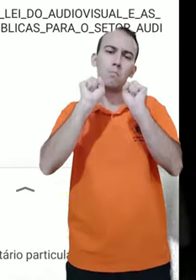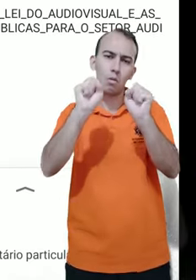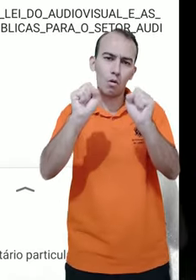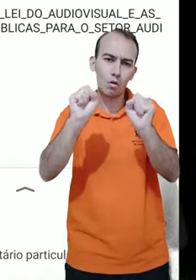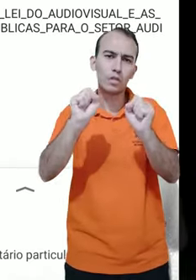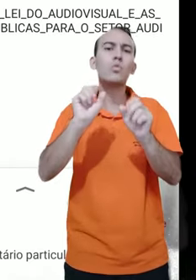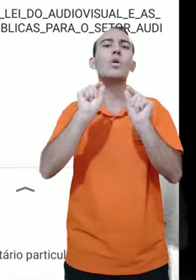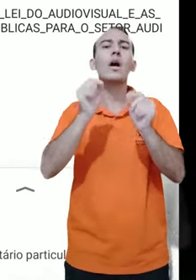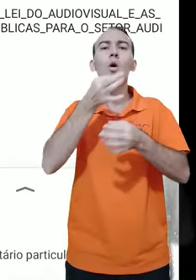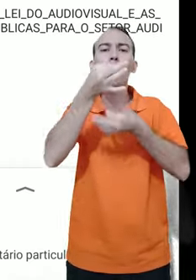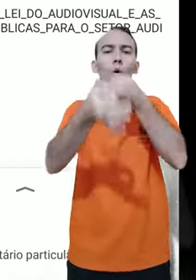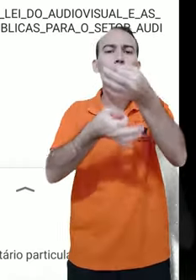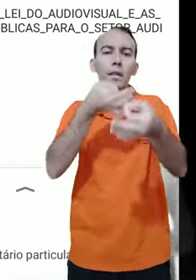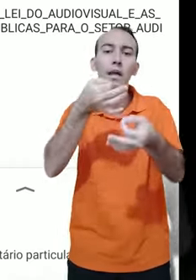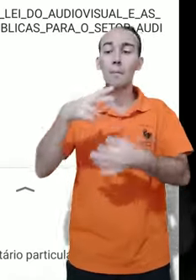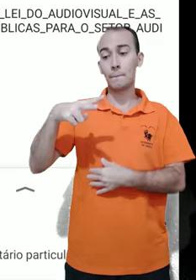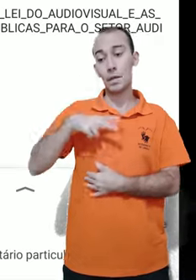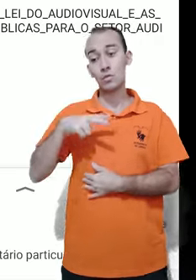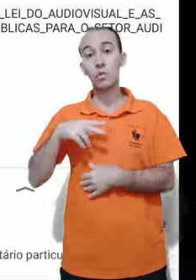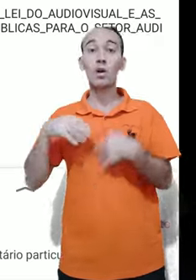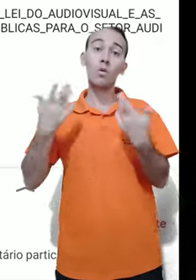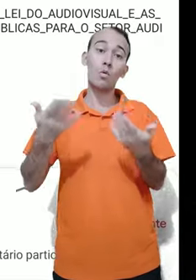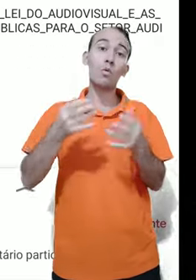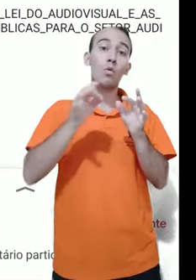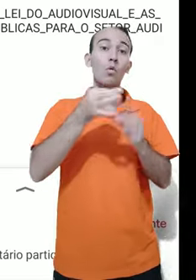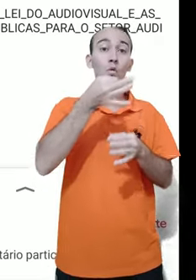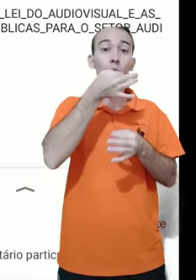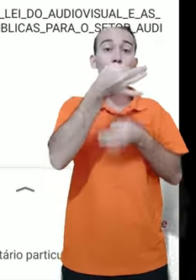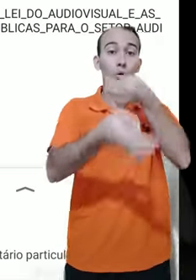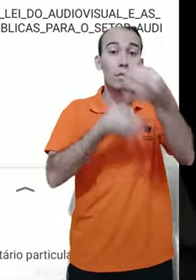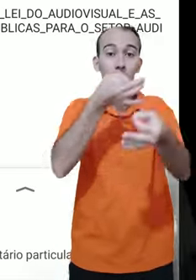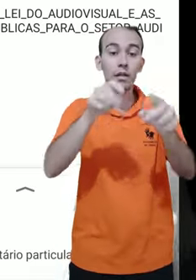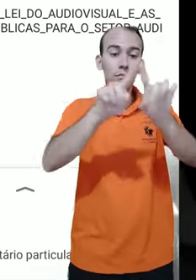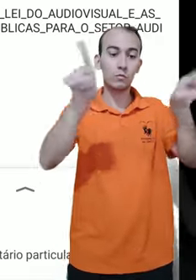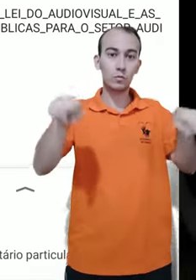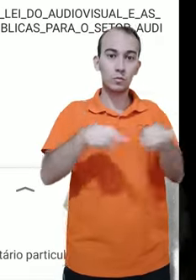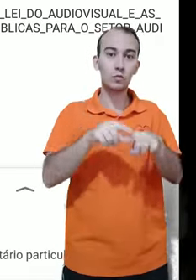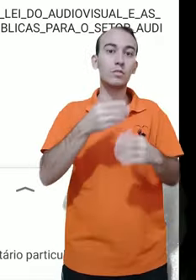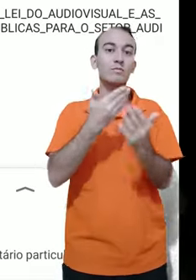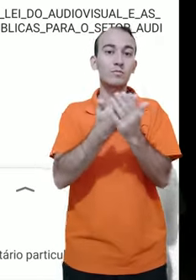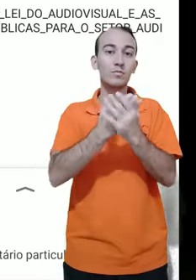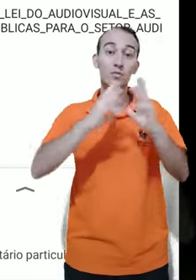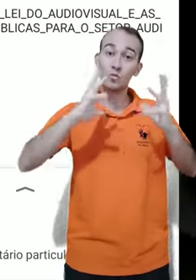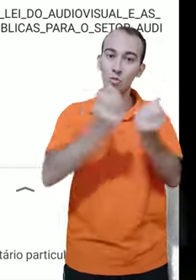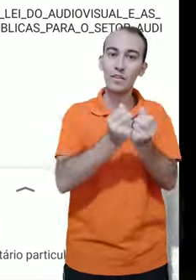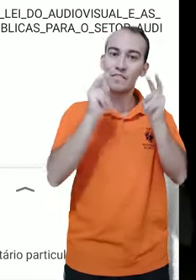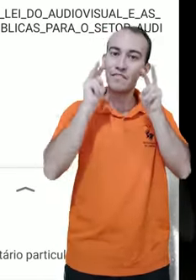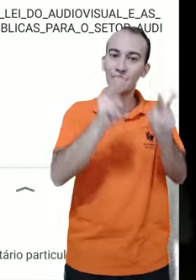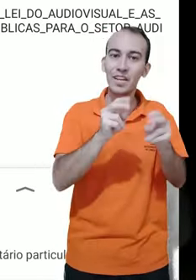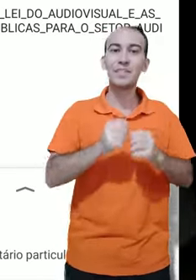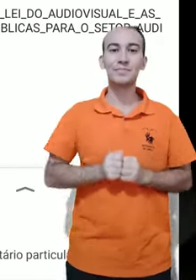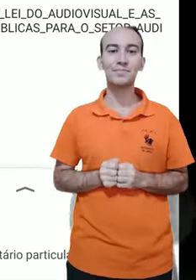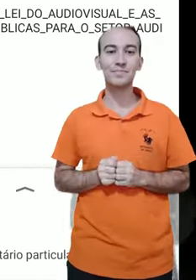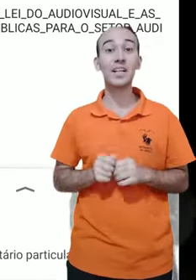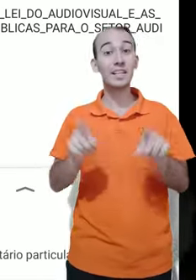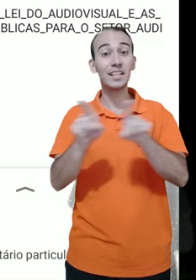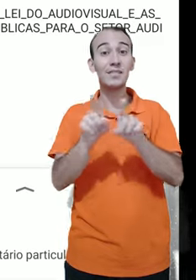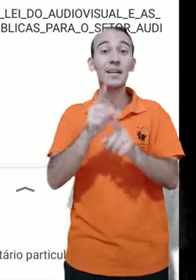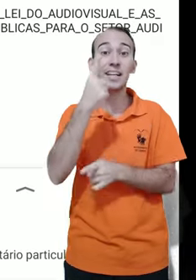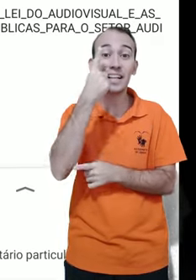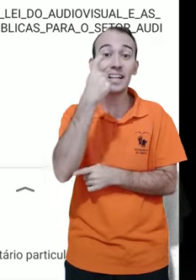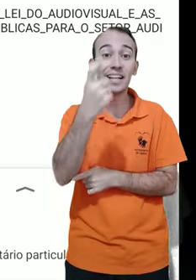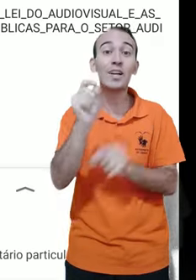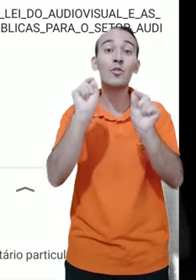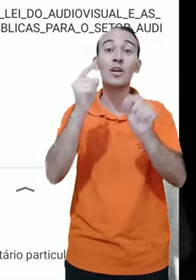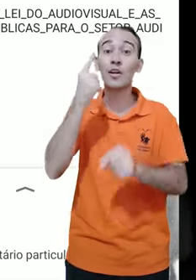tem o espaço para enviar um comentário para turma ou comentário particular logo depois tem uma explicação sobre o trabalho uma